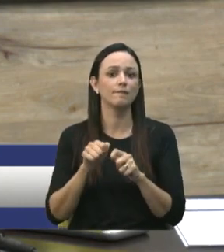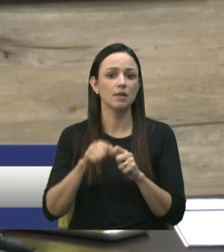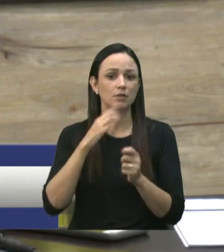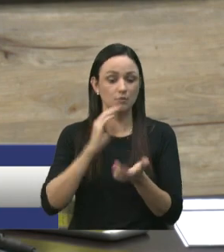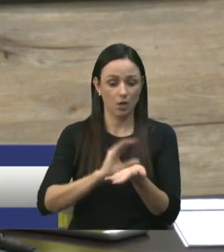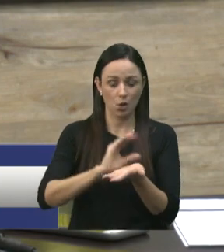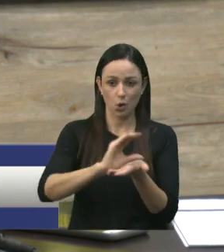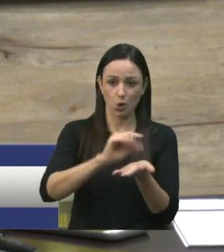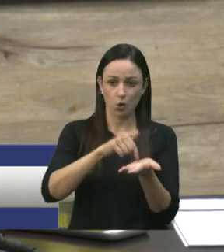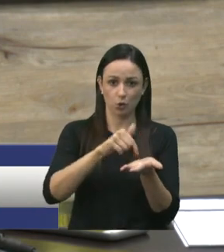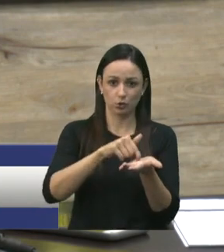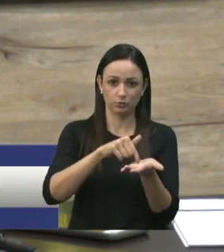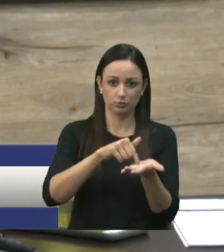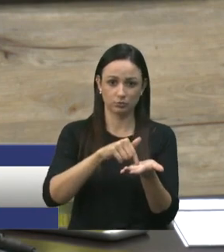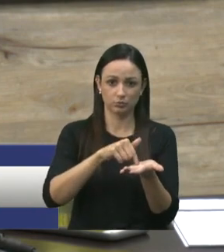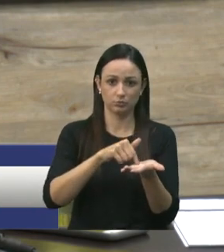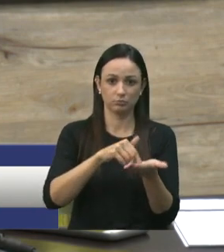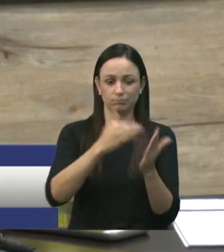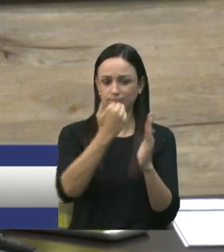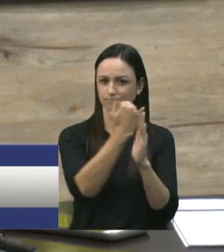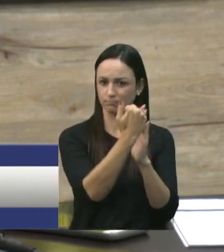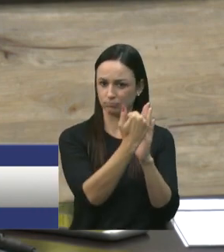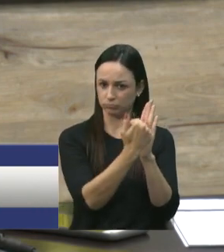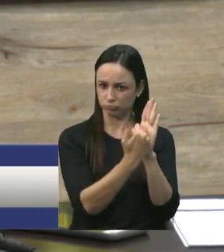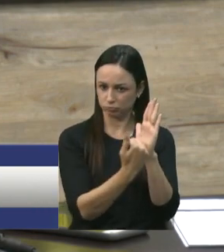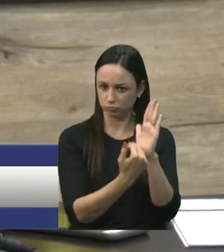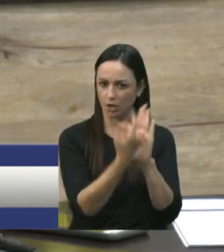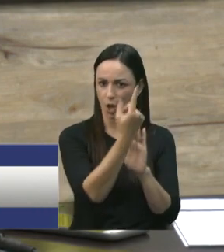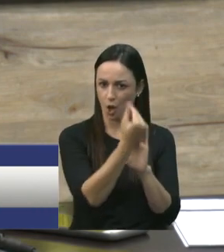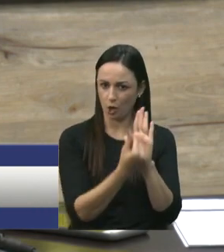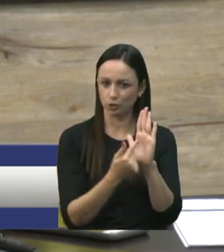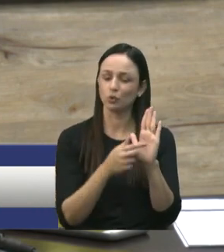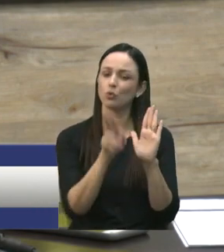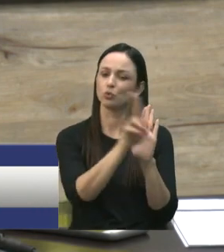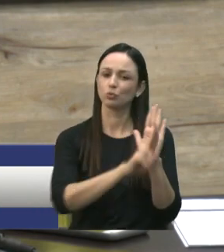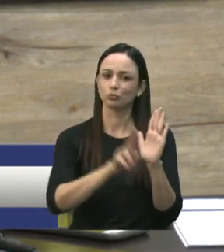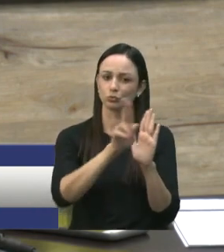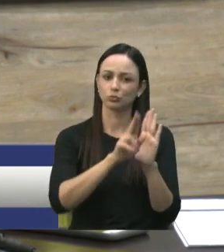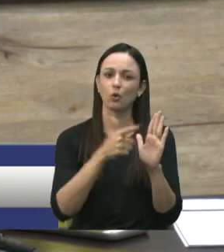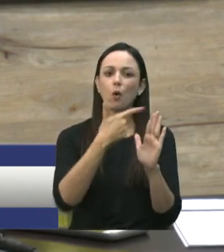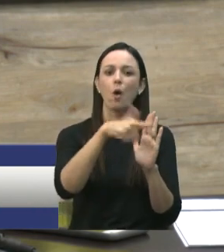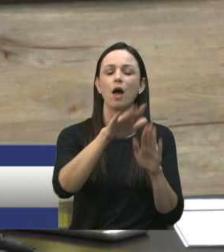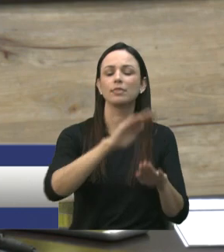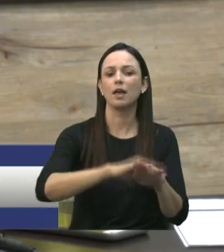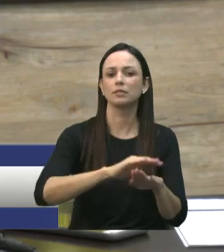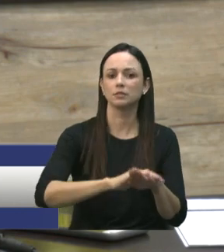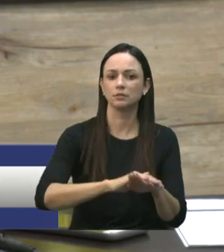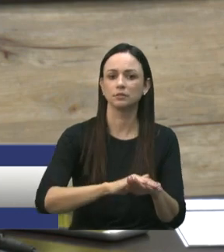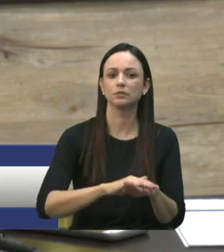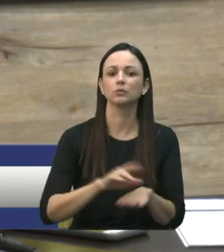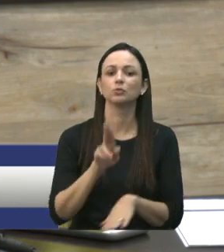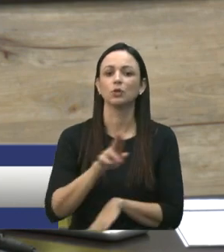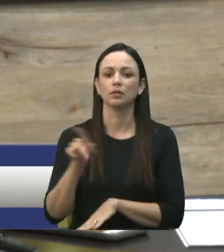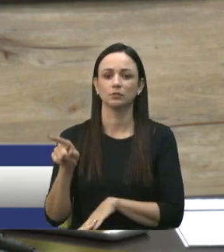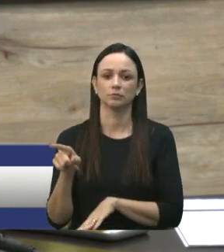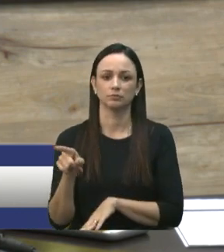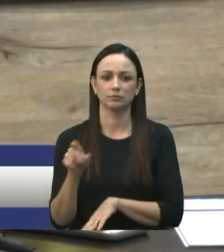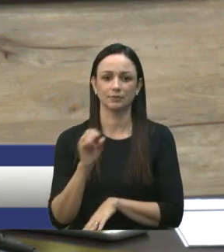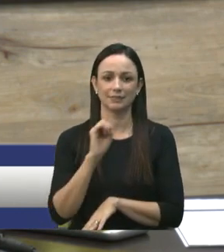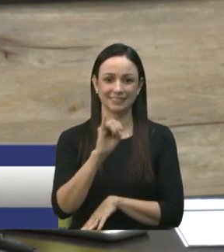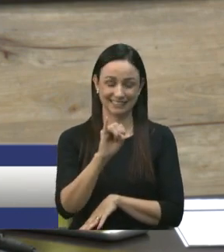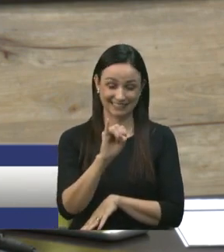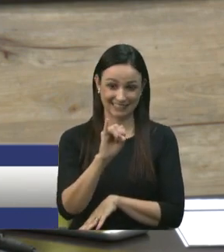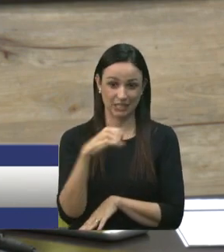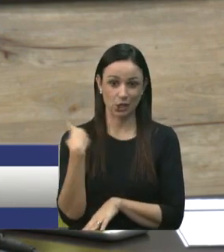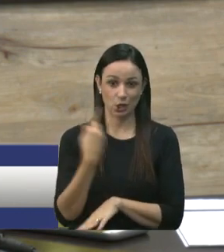recurso que esteja dentro da ficha contábil dele ser utilizado em outra ação e utilizar o do senhor. Então, se nós